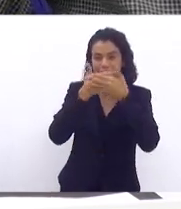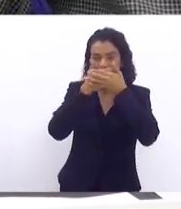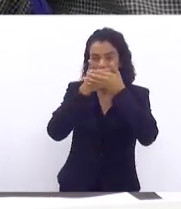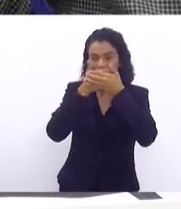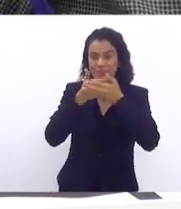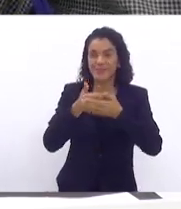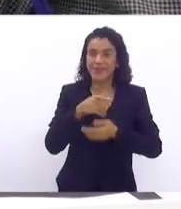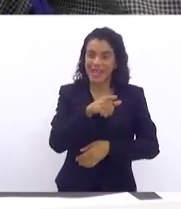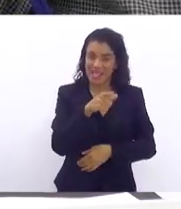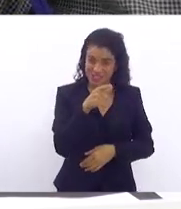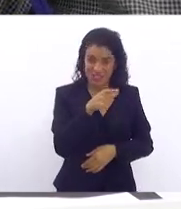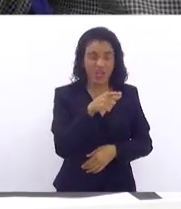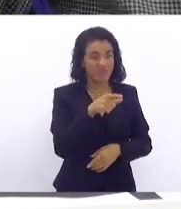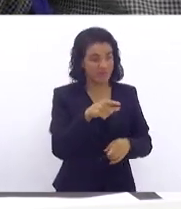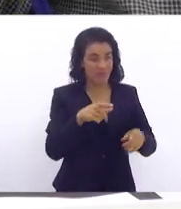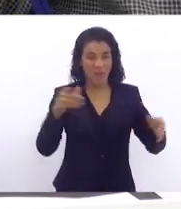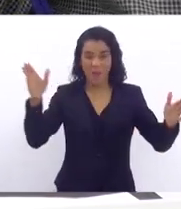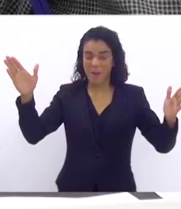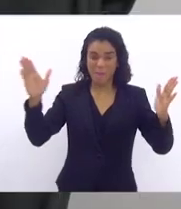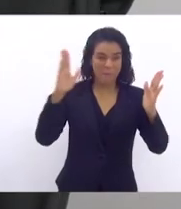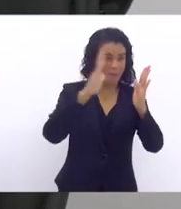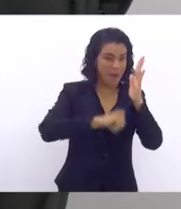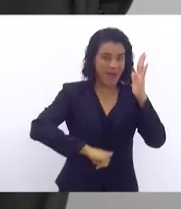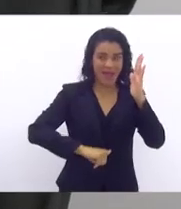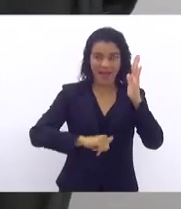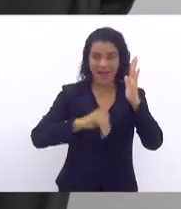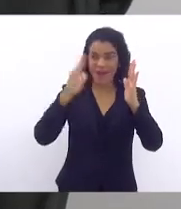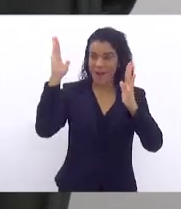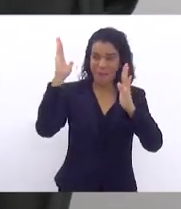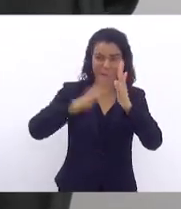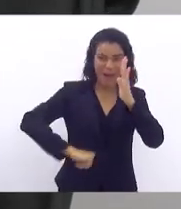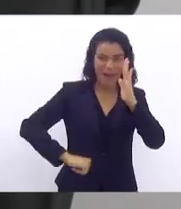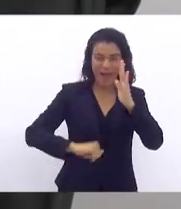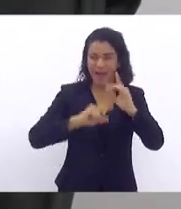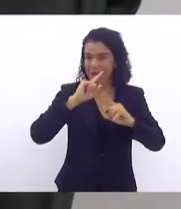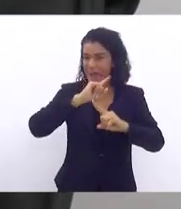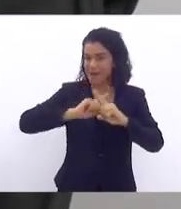sutil e exterminadora, que é e sorrateira.